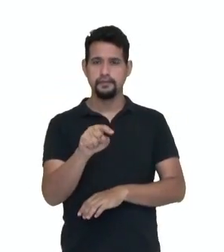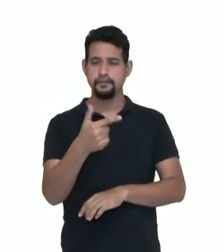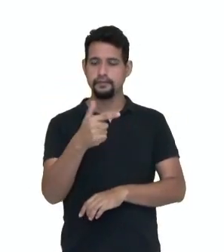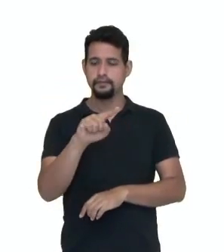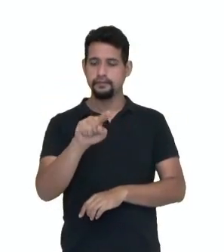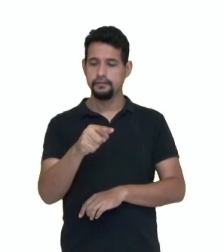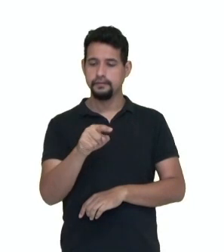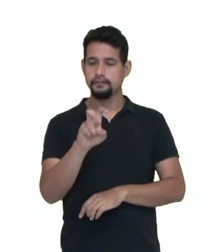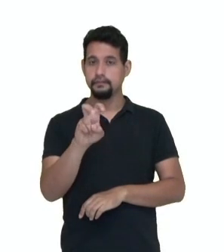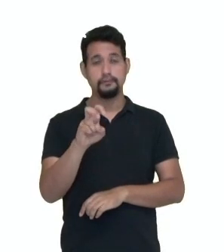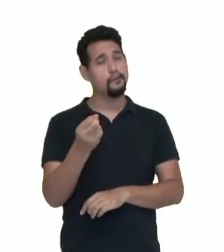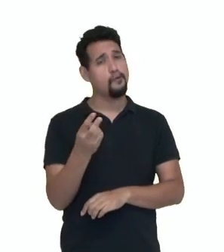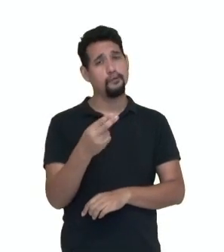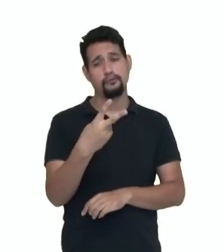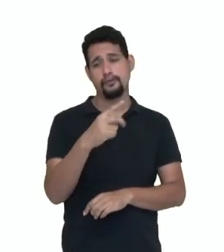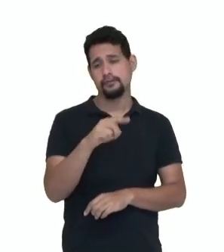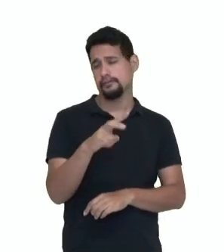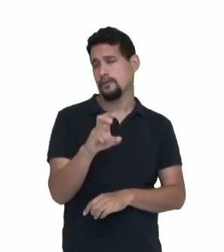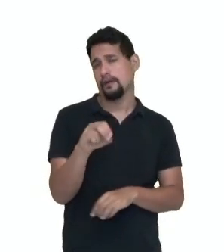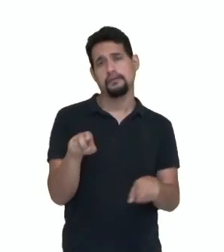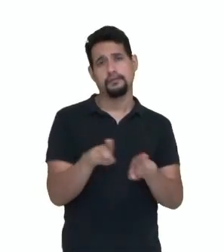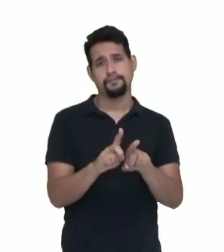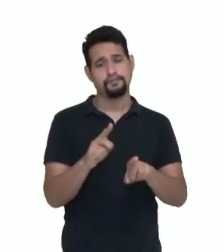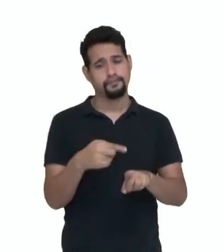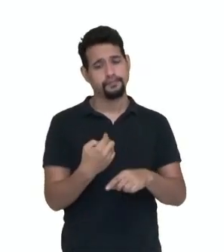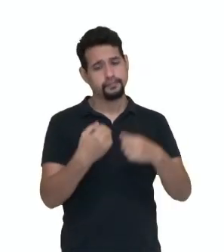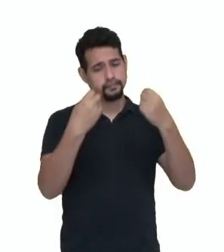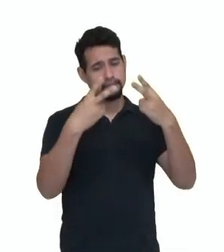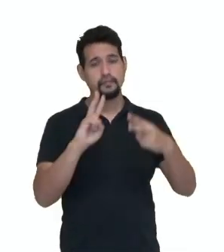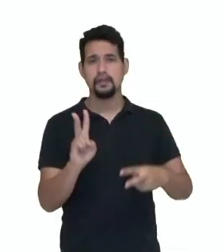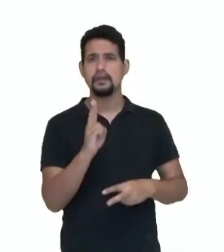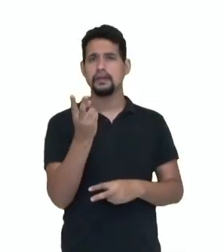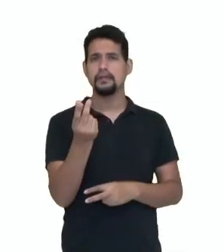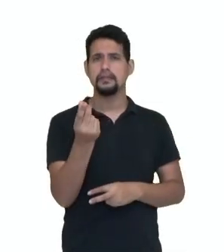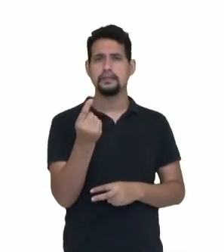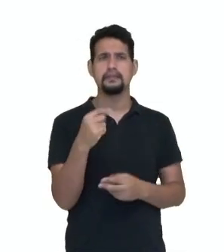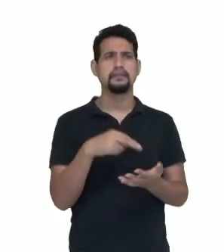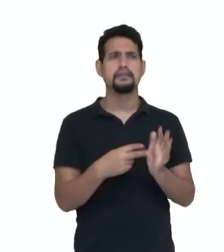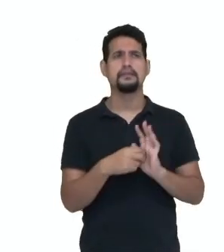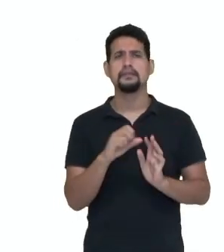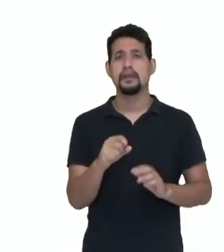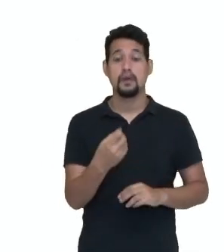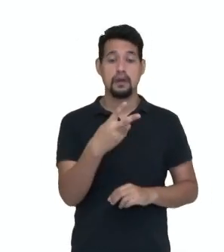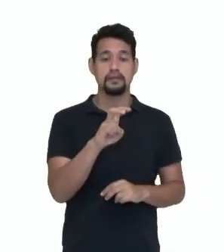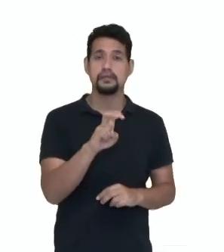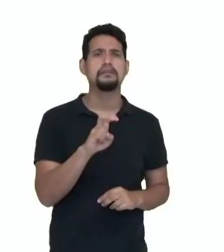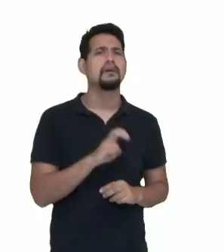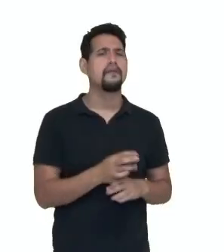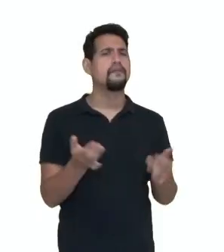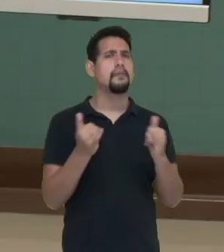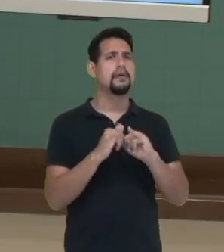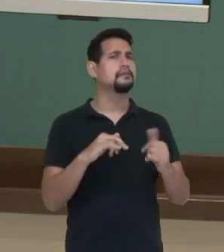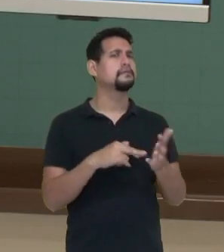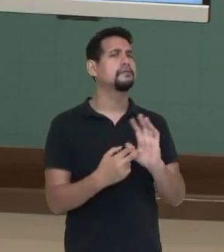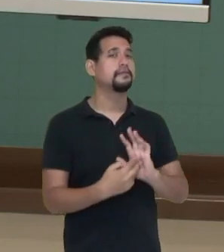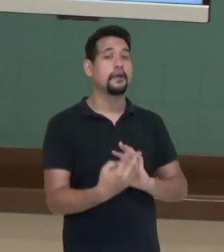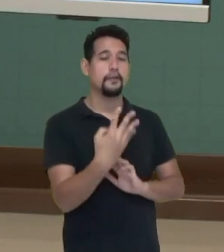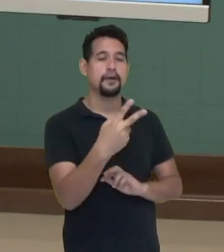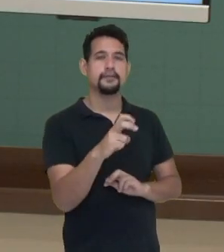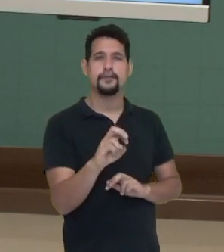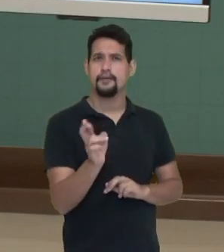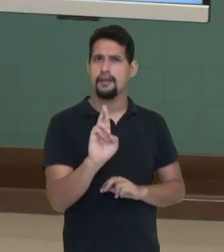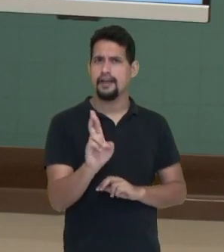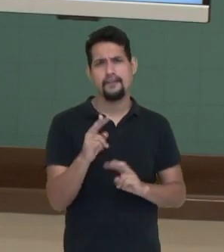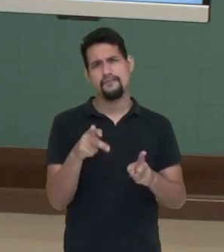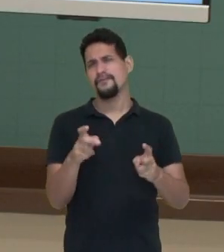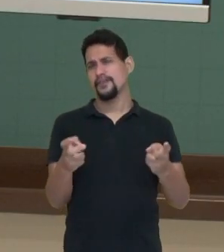Ou 2,50, né? Que a gente está falando do valor ali em dinheiro. Isso vai dar 45, então esse anúncio vai custar R$45. Viu